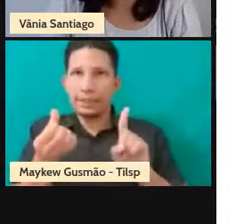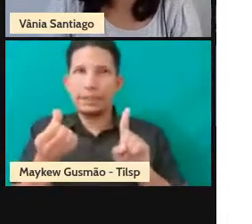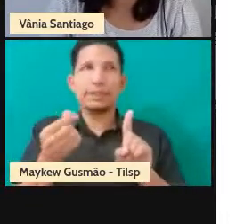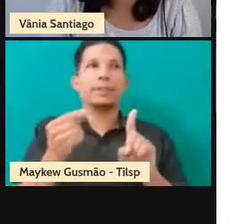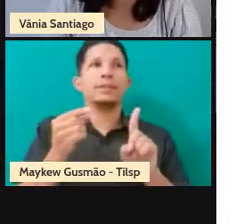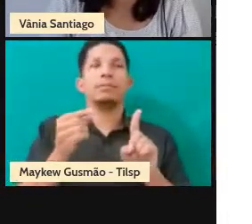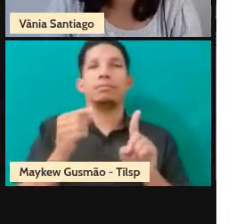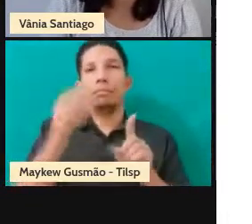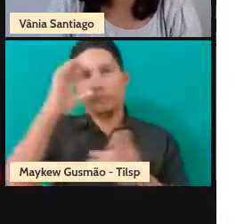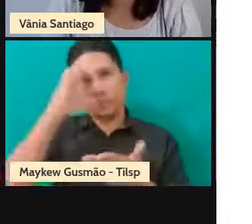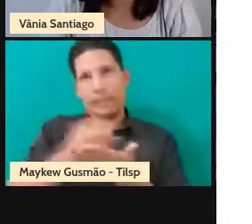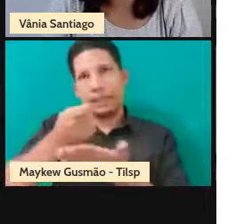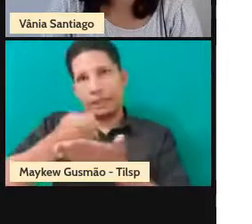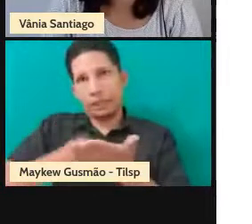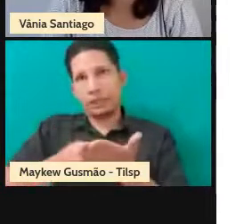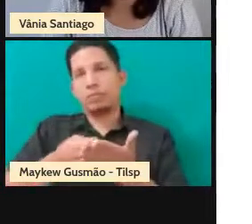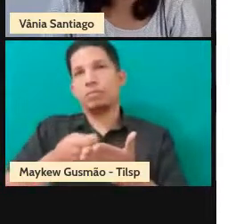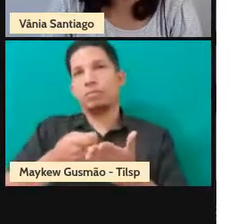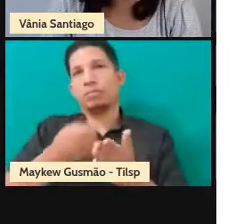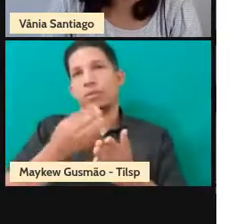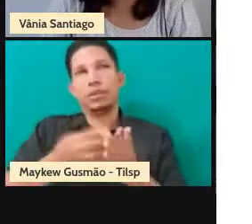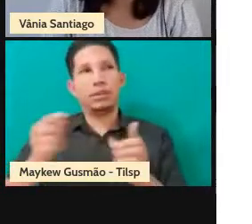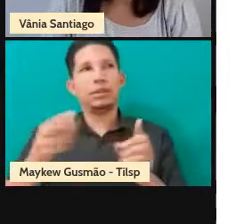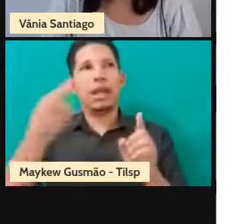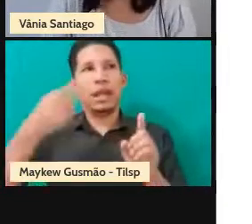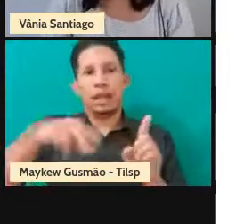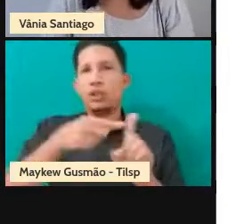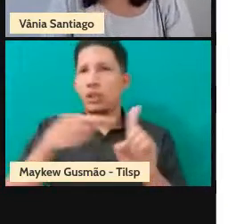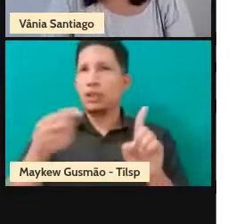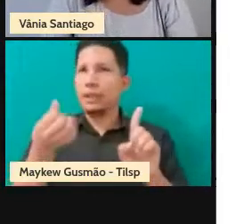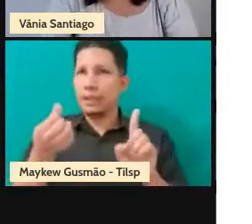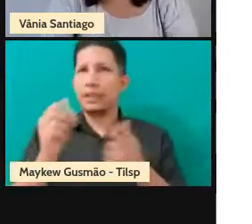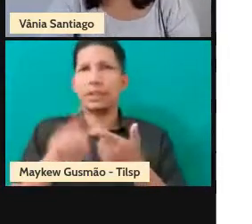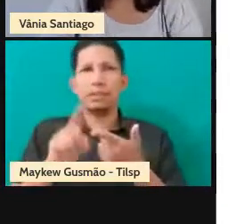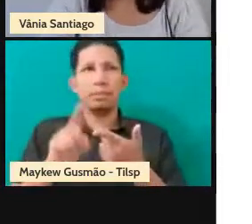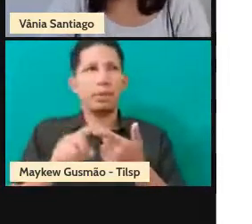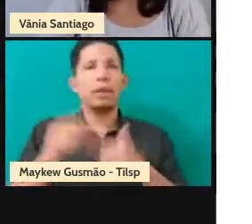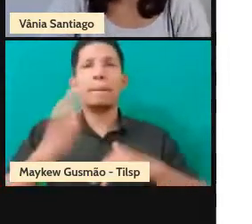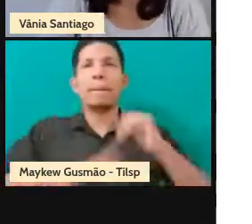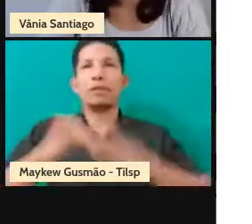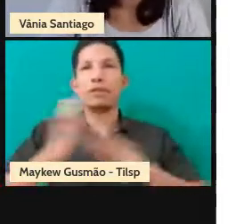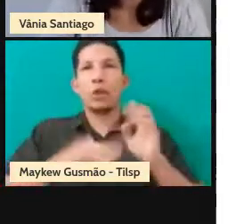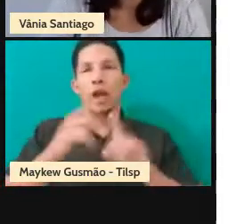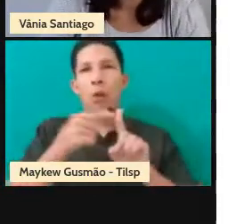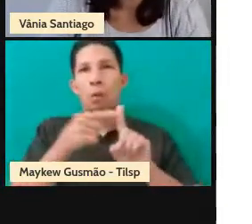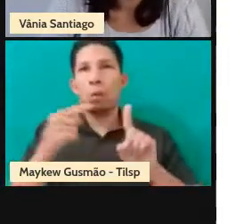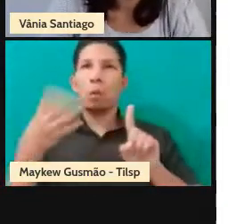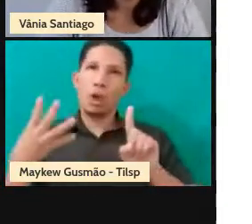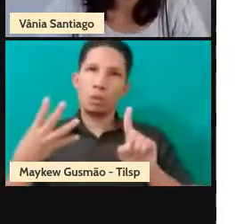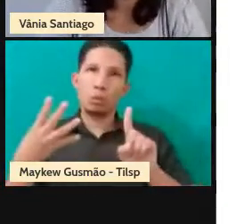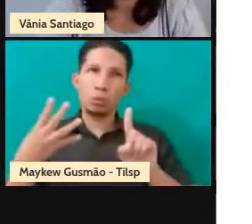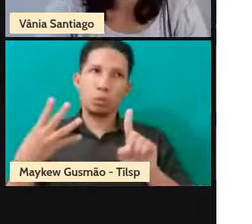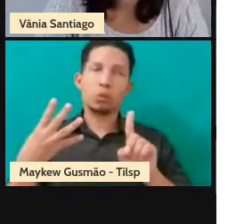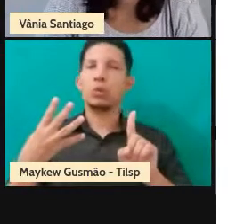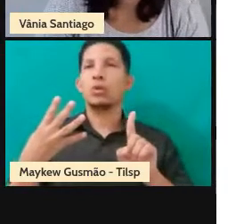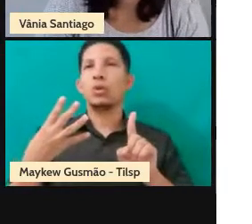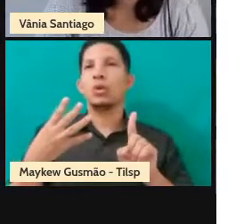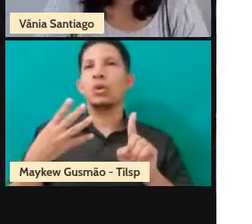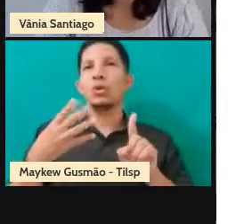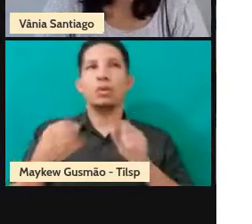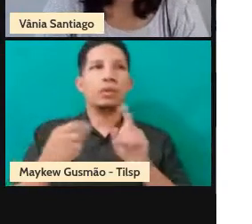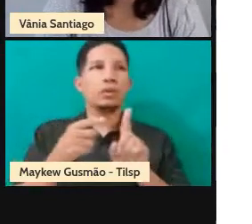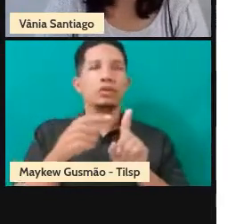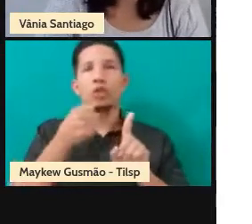dissertações, 6 textos, esfera religiosa, também 6, esfera profissional, 4, esfera